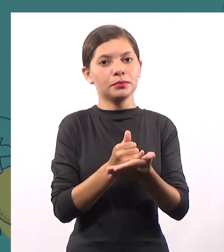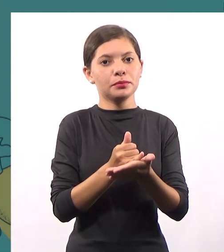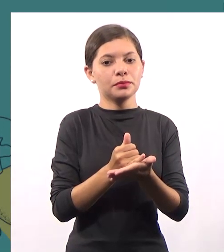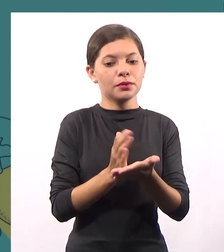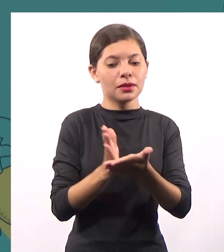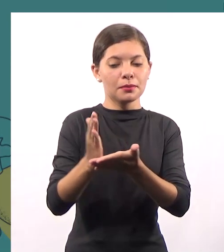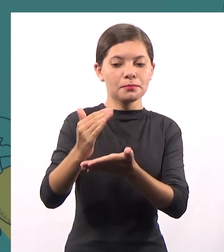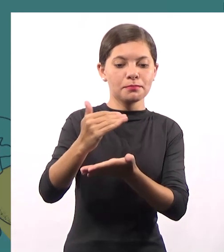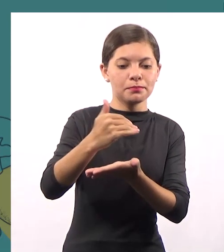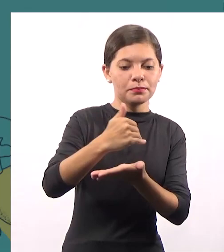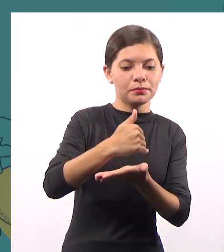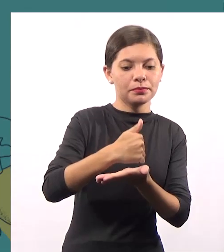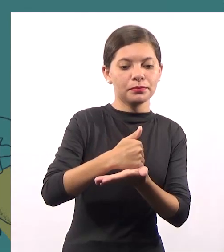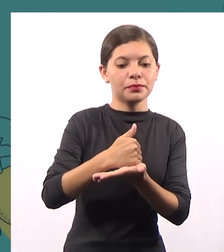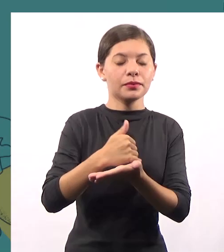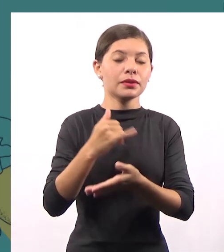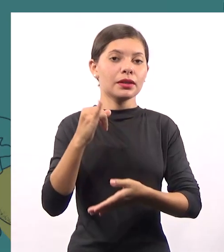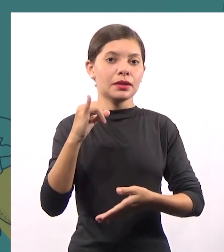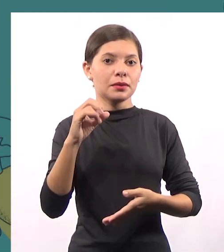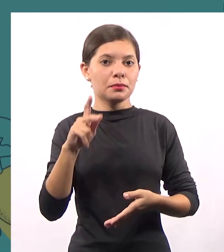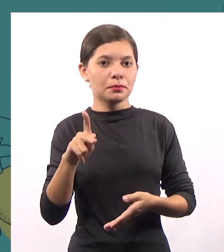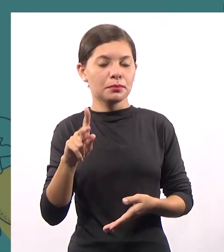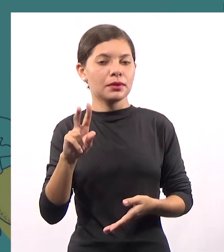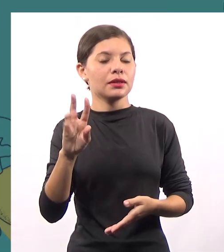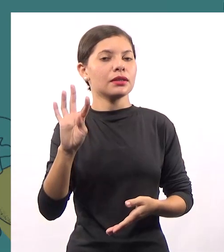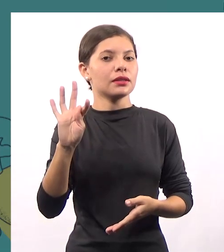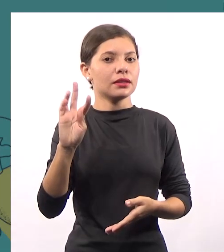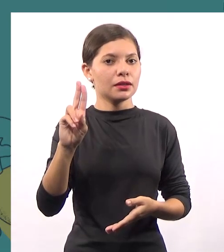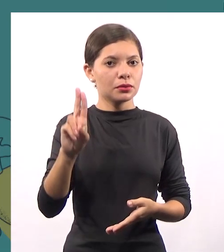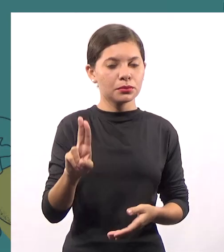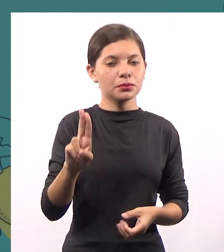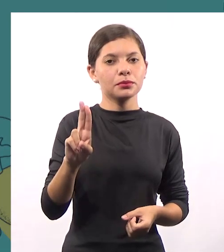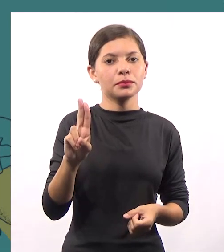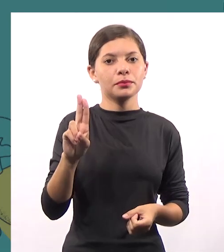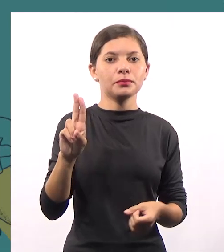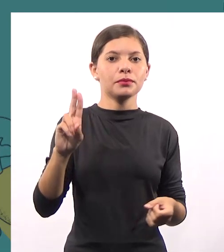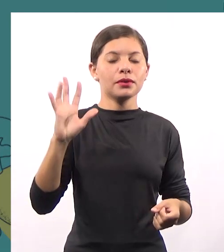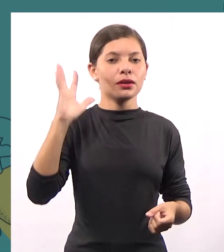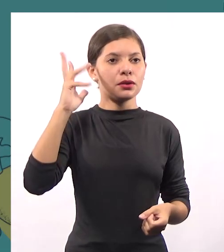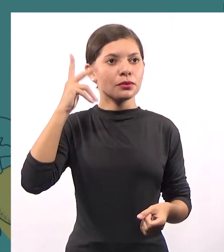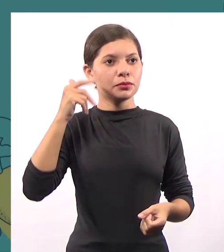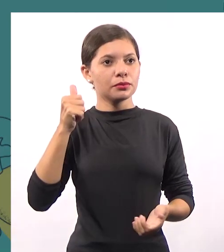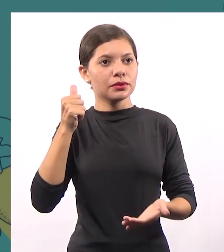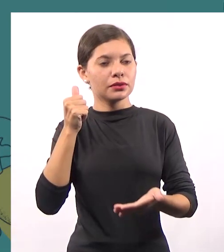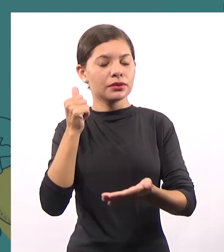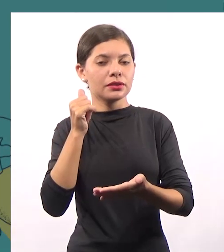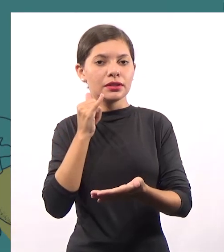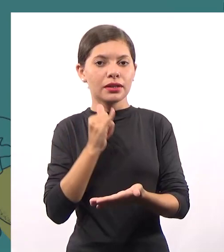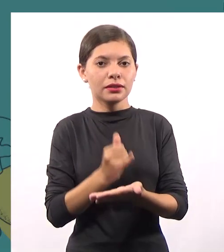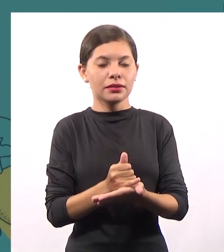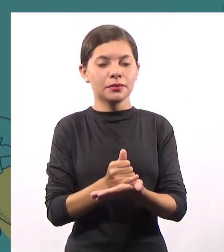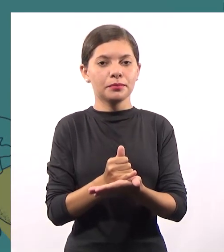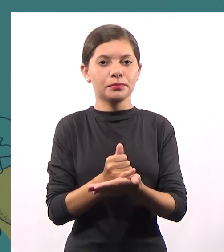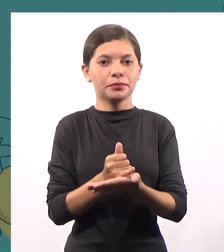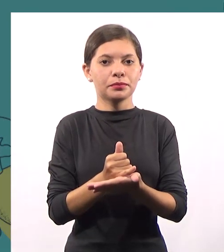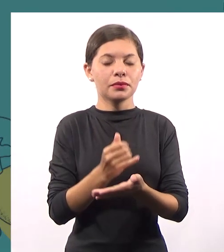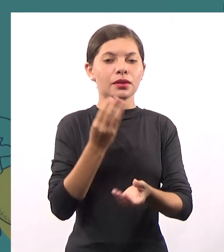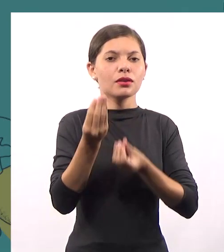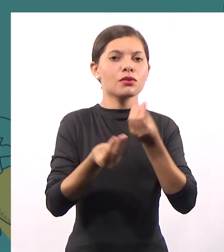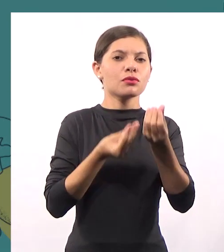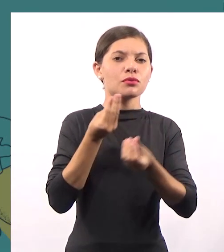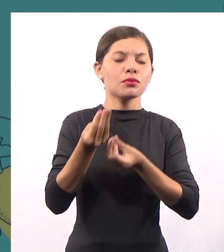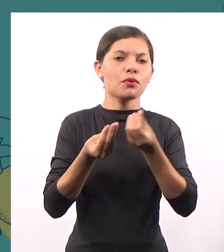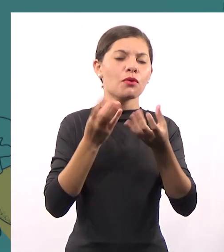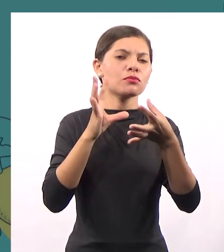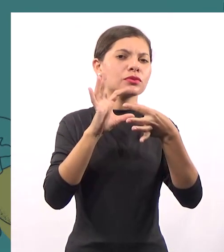Fundeb, que são decorrentes do IPTU, do ITBI, do Imposto de Renda, do ISS. E aí, como é que elas